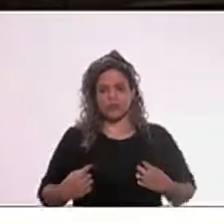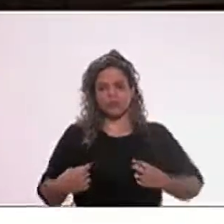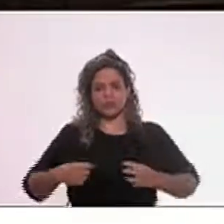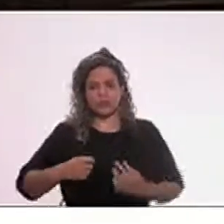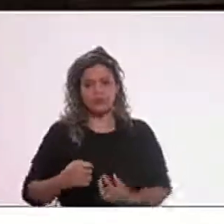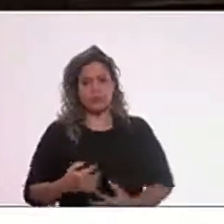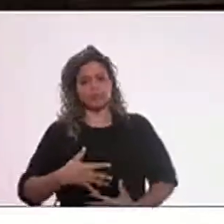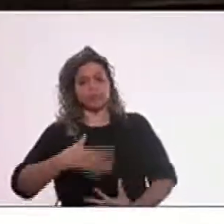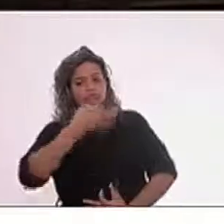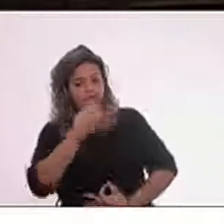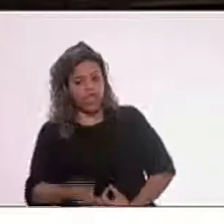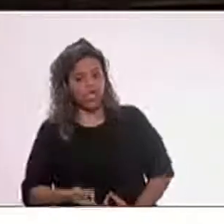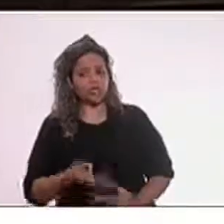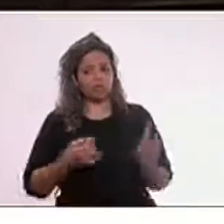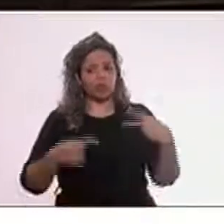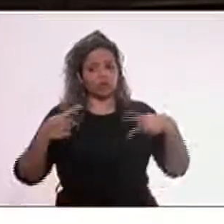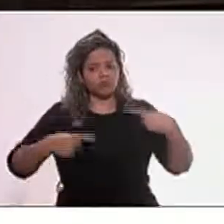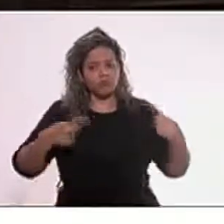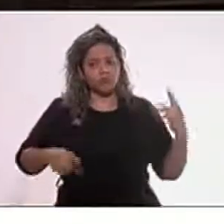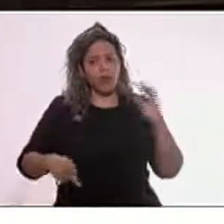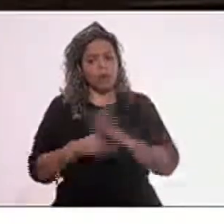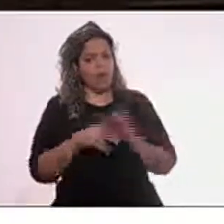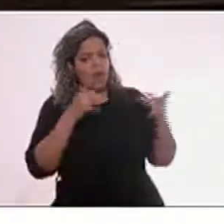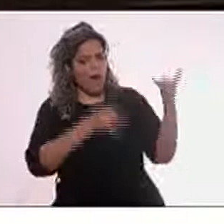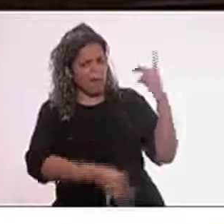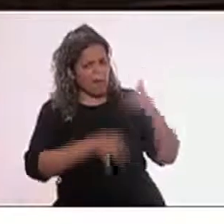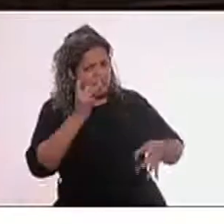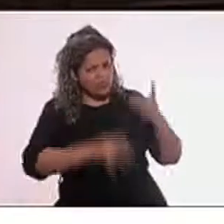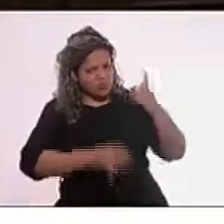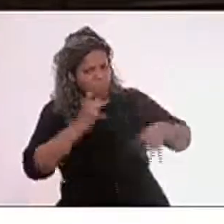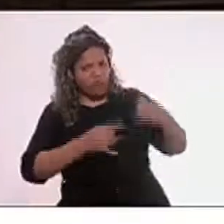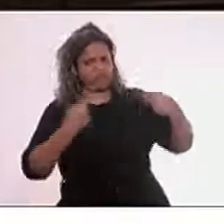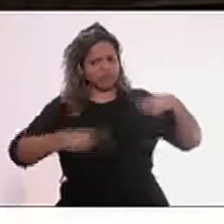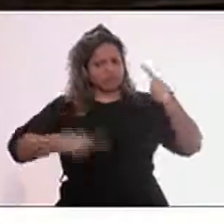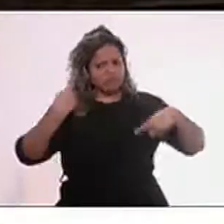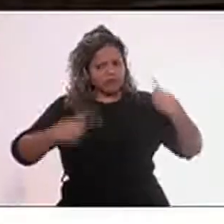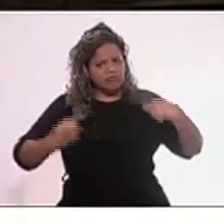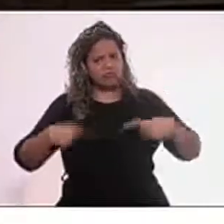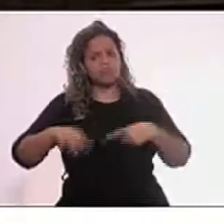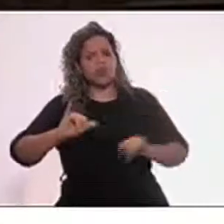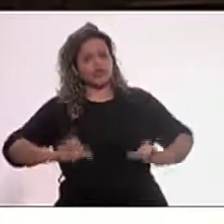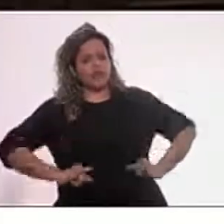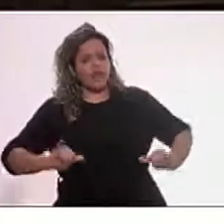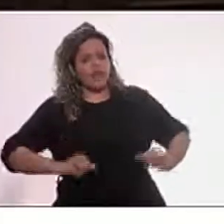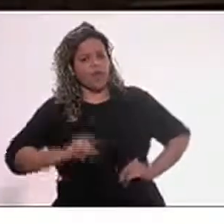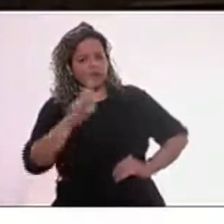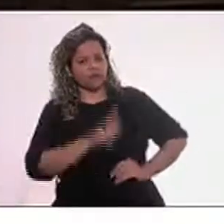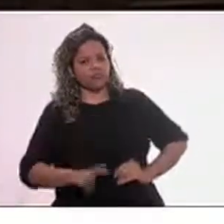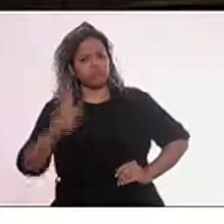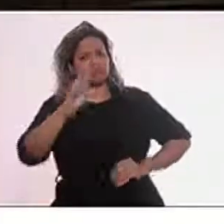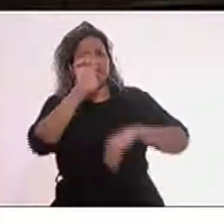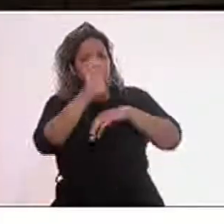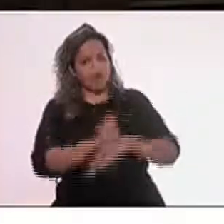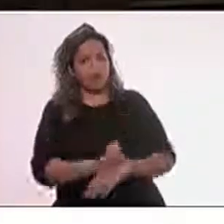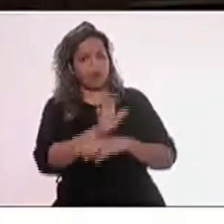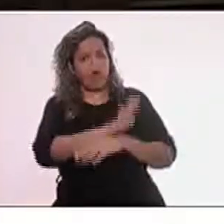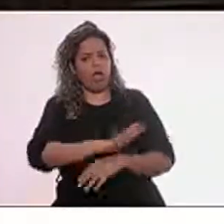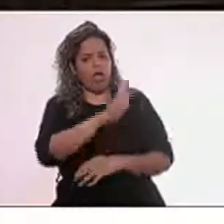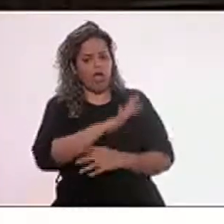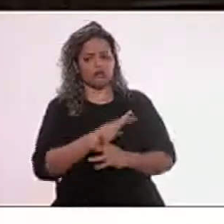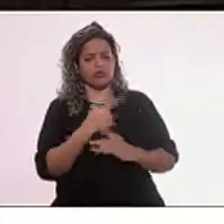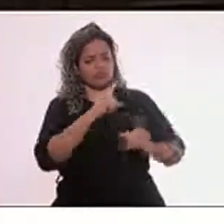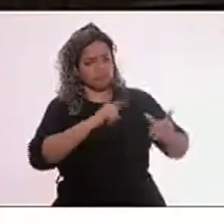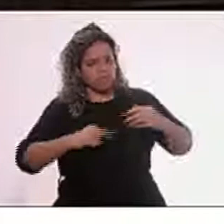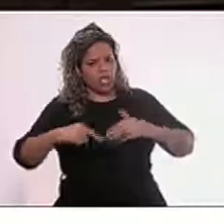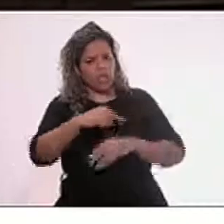menção crítica adequada ao abandono e aos ataques que sofriam as universidades estaduais, naquele